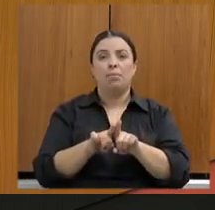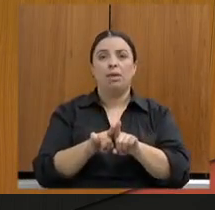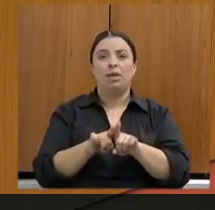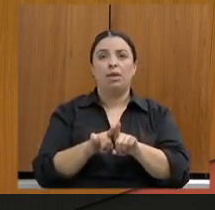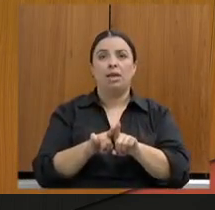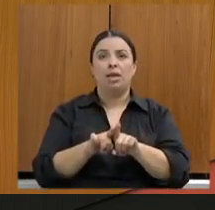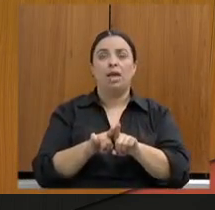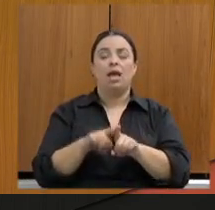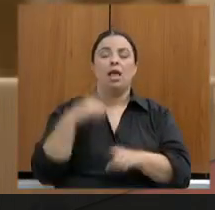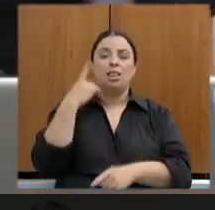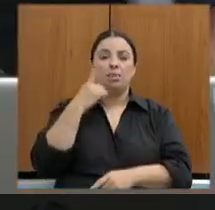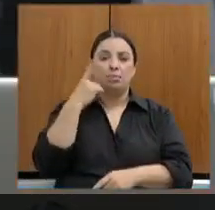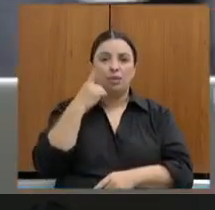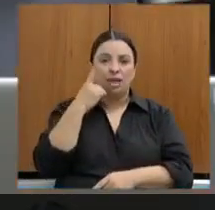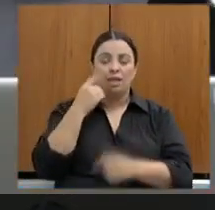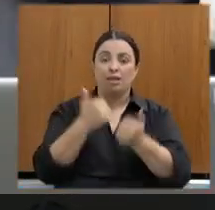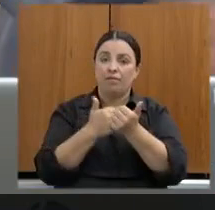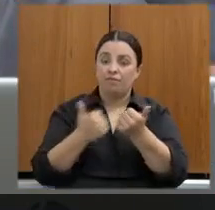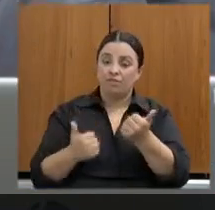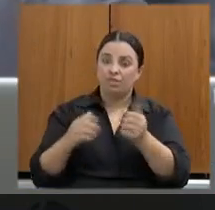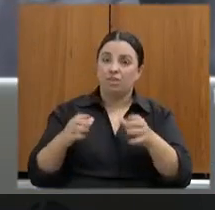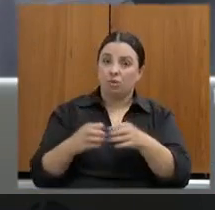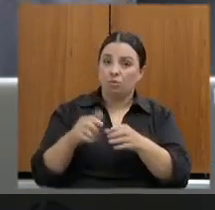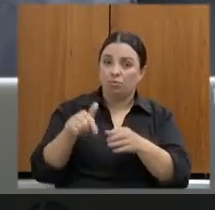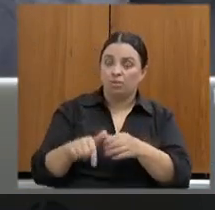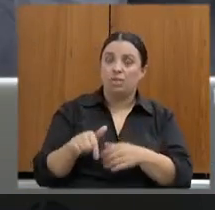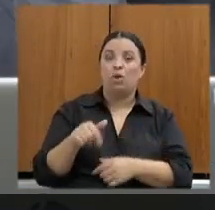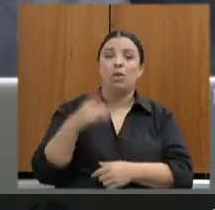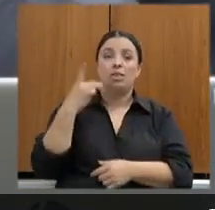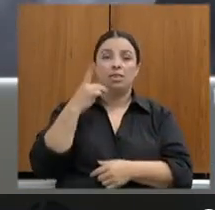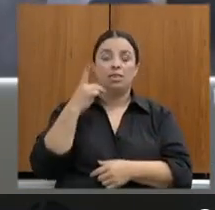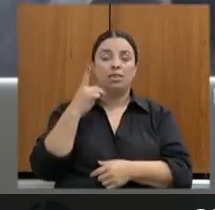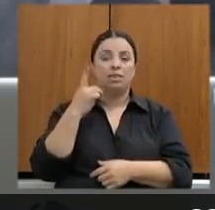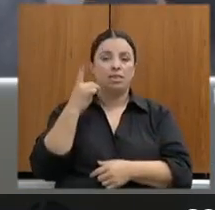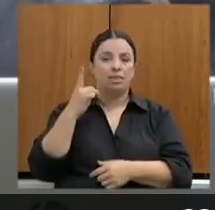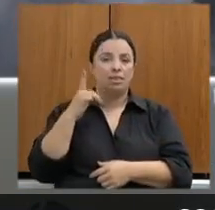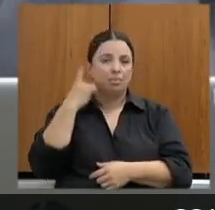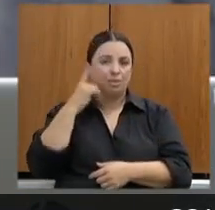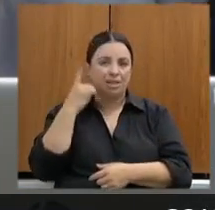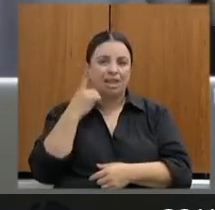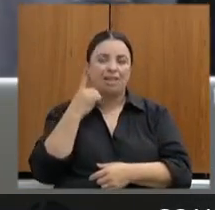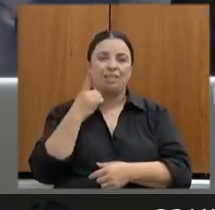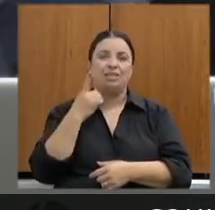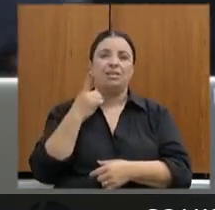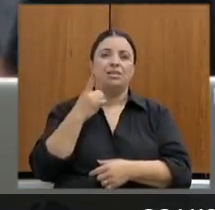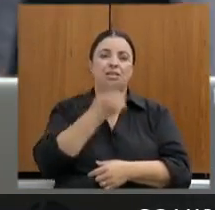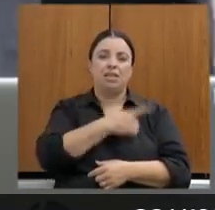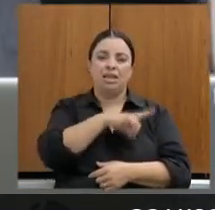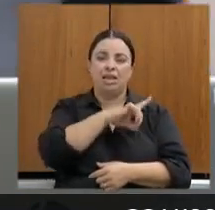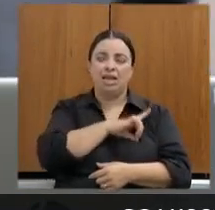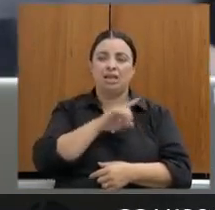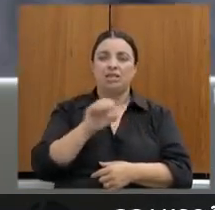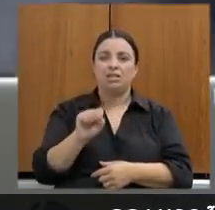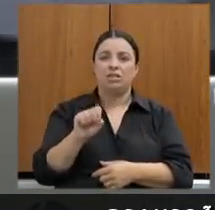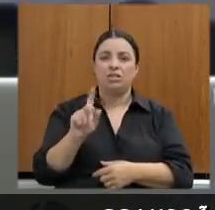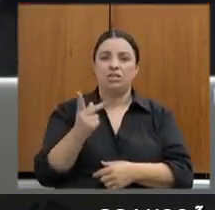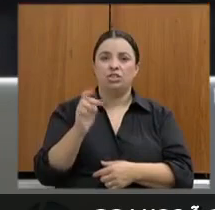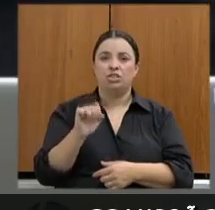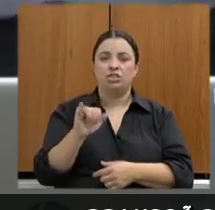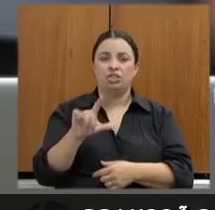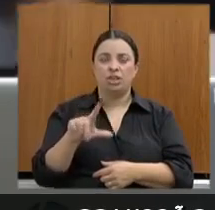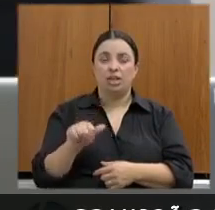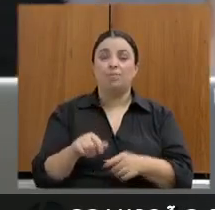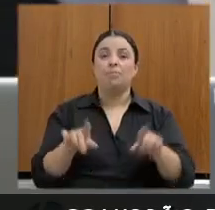Deputado delegada Sheila também que encontra-se presente o deputado Mauro Tramonte